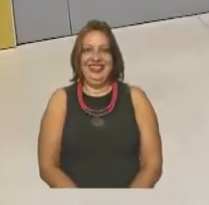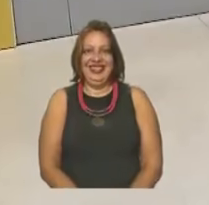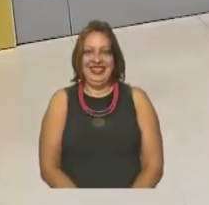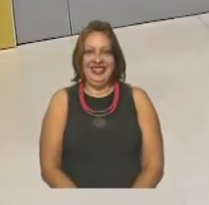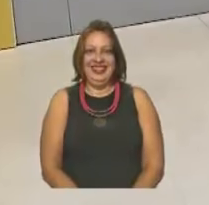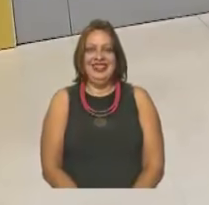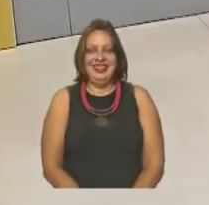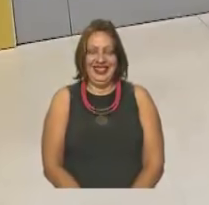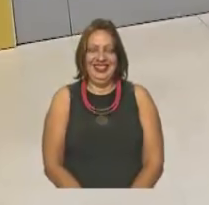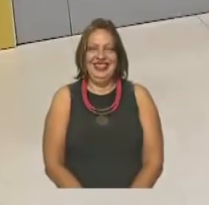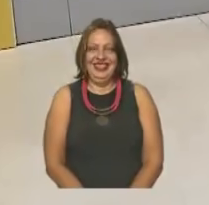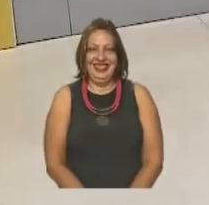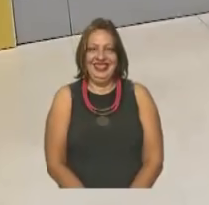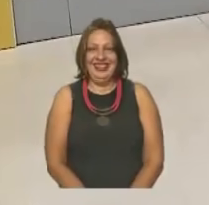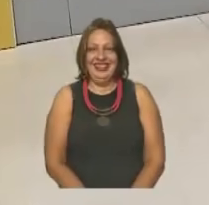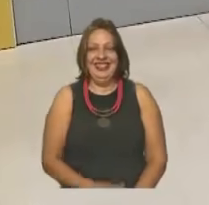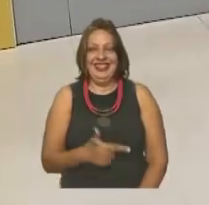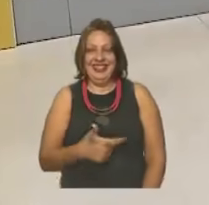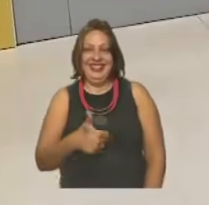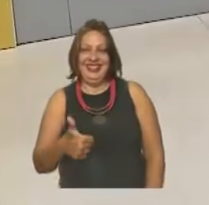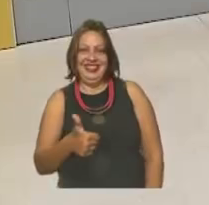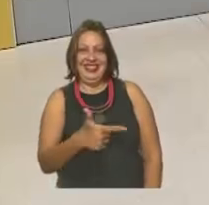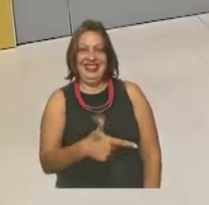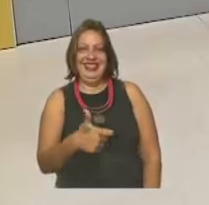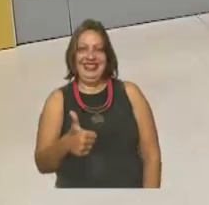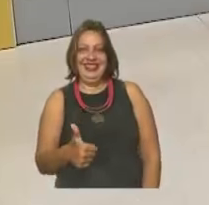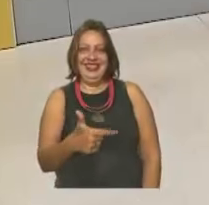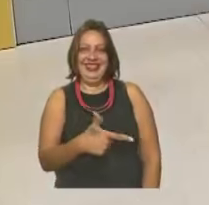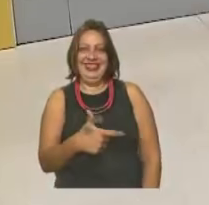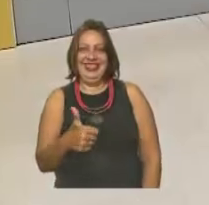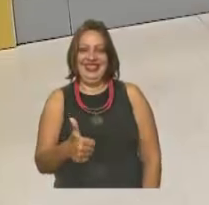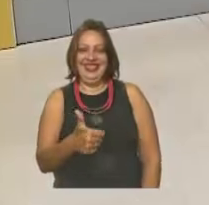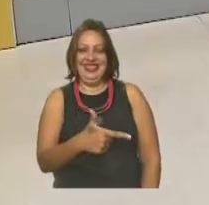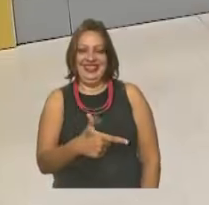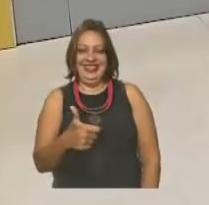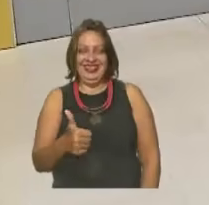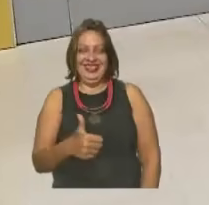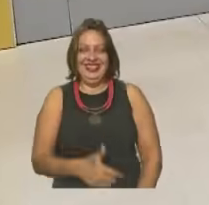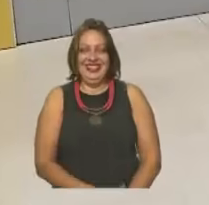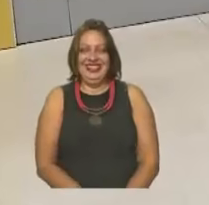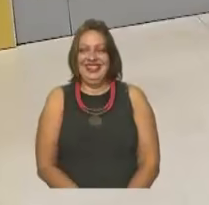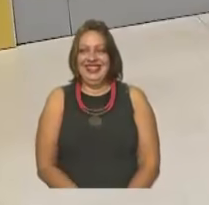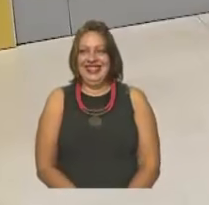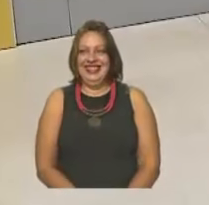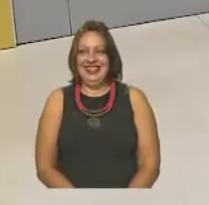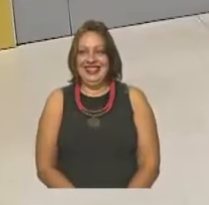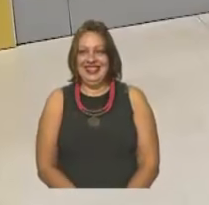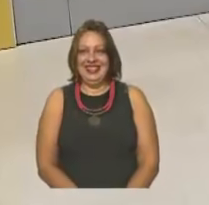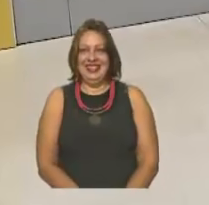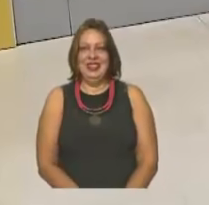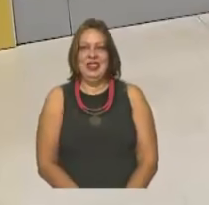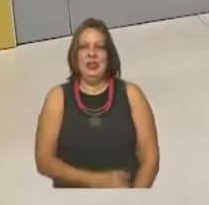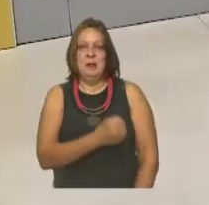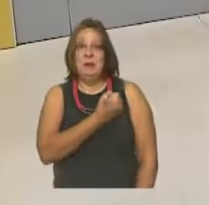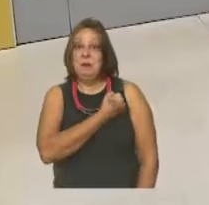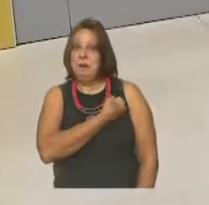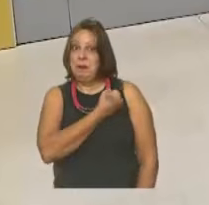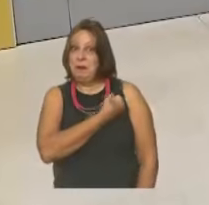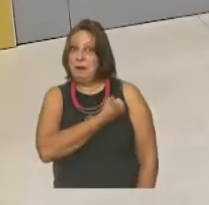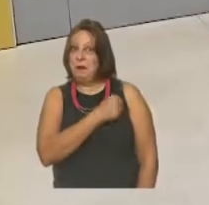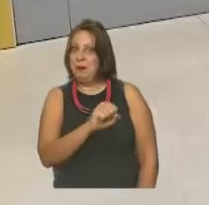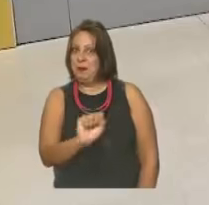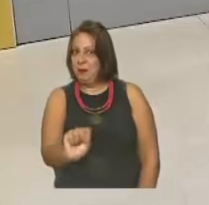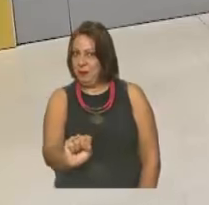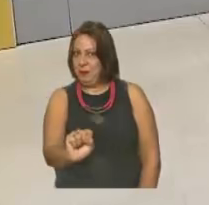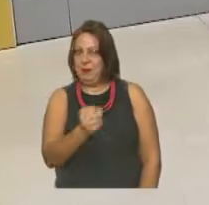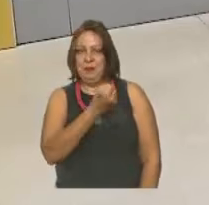o 7, já foi 21 agora, 21. 21, 21. Vamos que vamos,